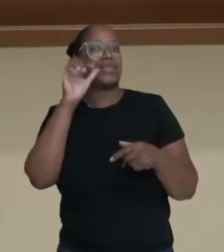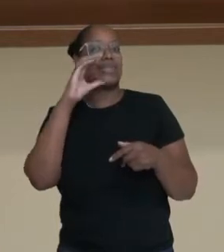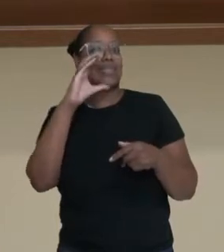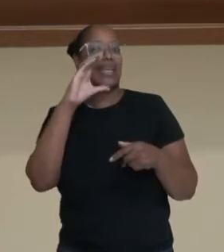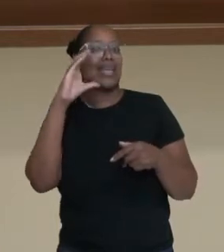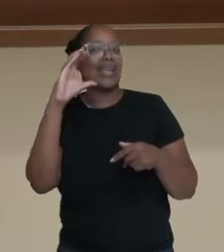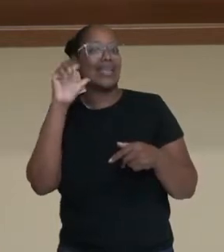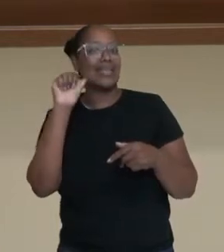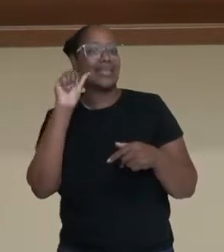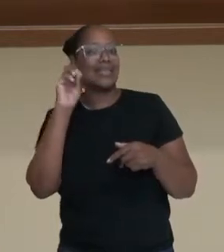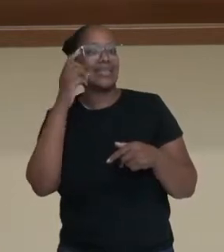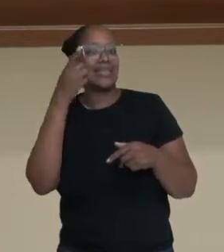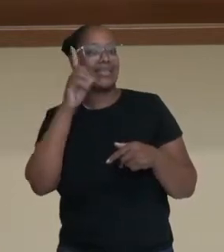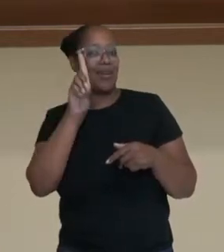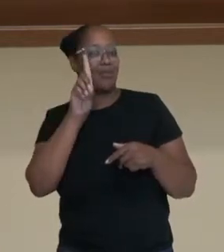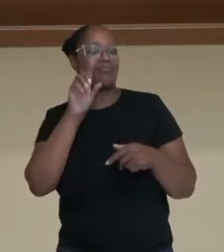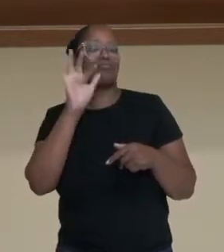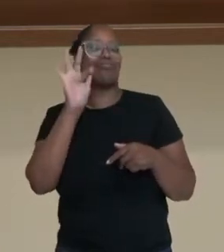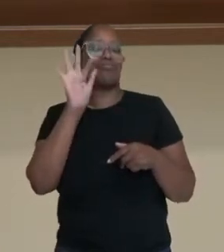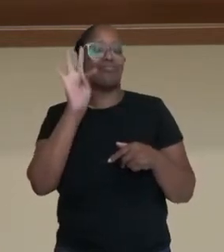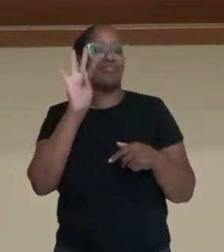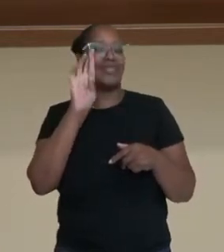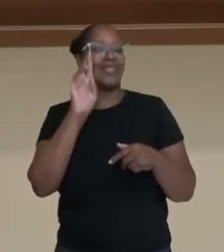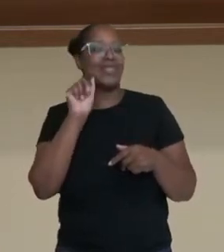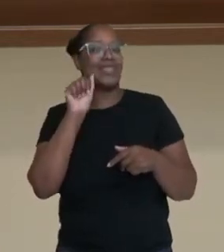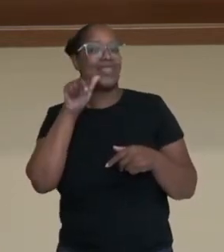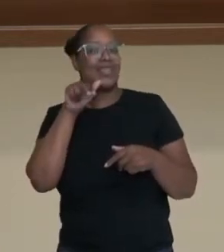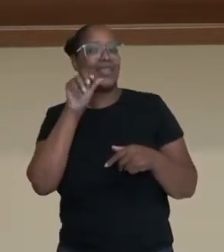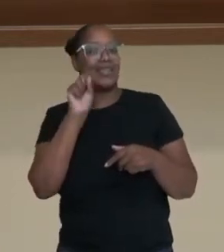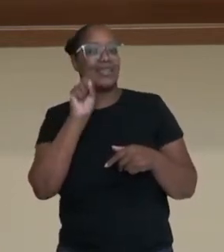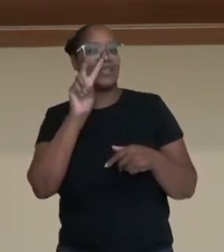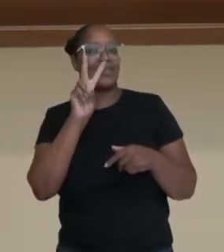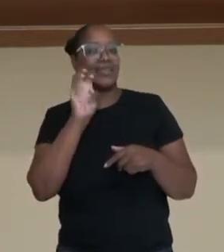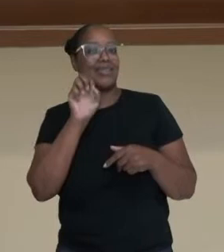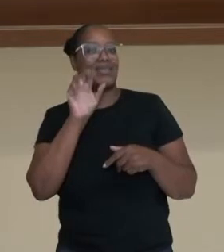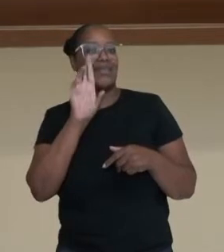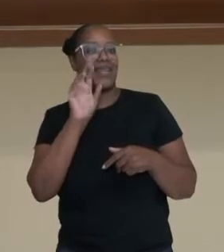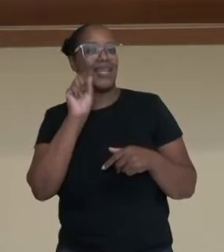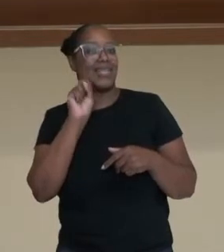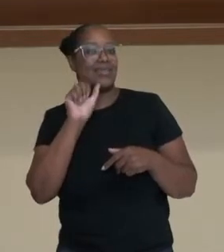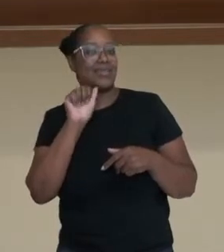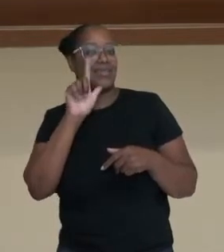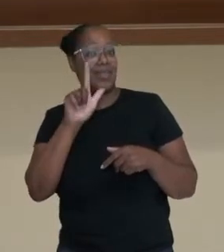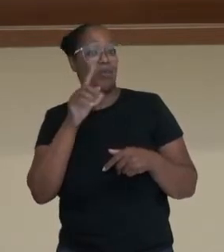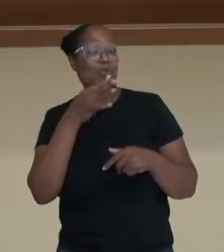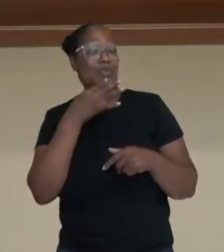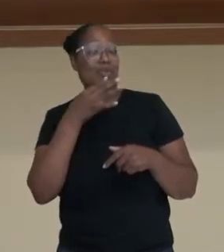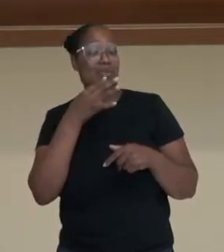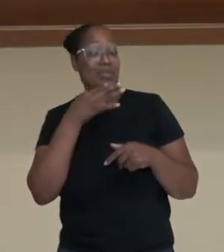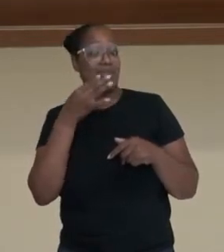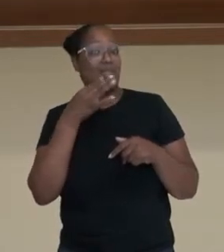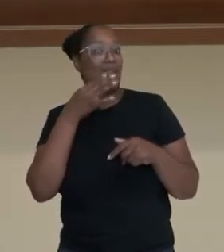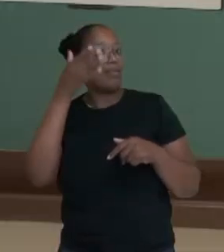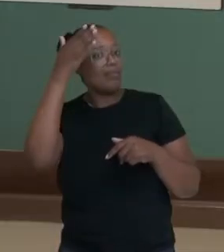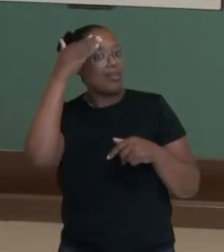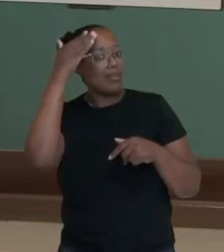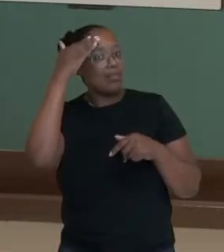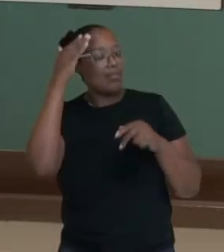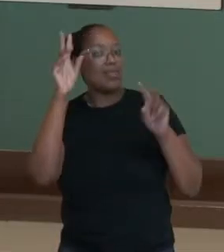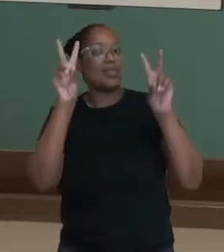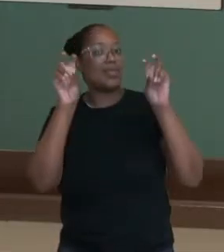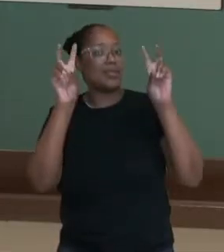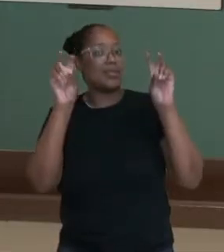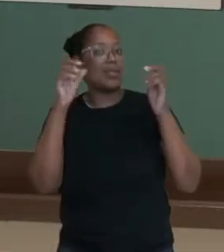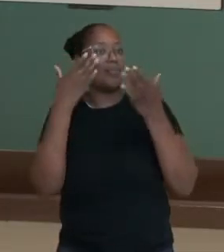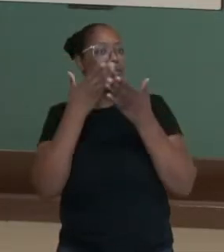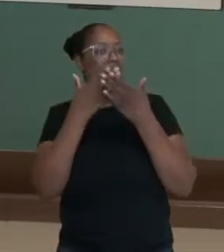transversal de um cilindro. O que é secção transversal? Vamos lá conhecer e esclarecer esse assunto? Então, primeiro, vamos